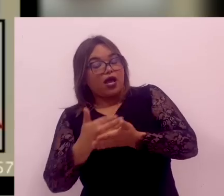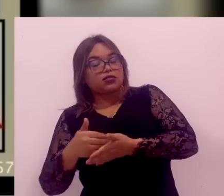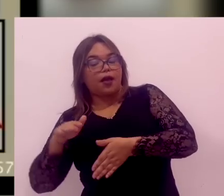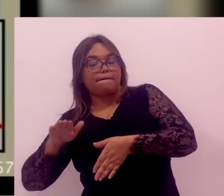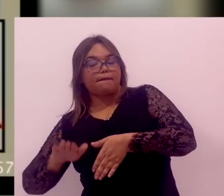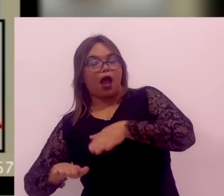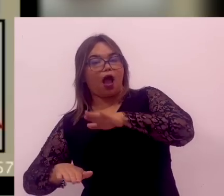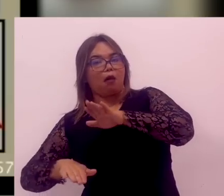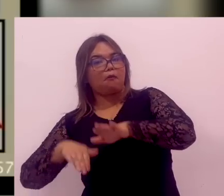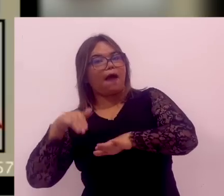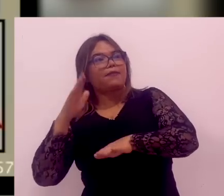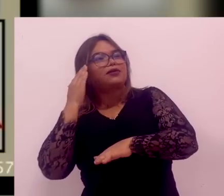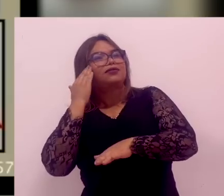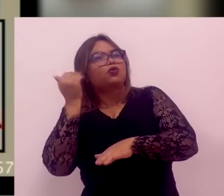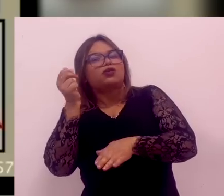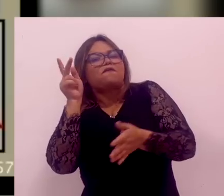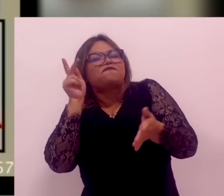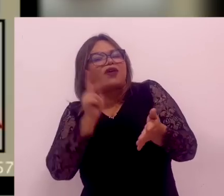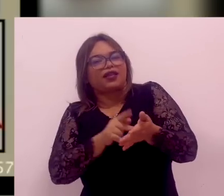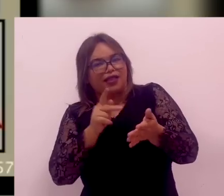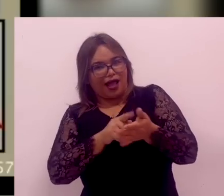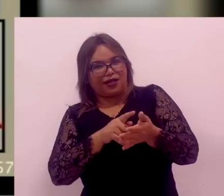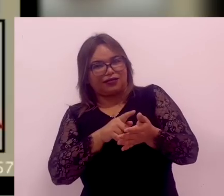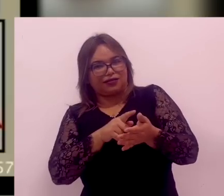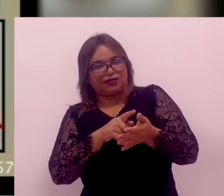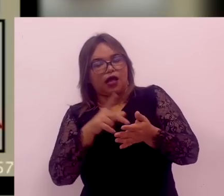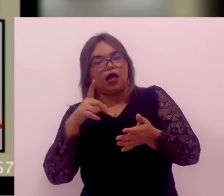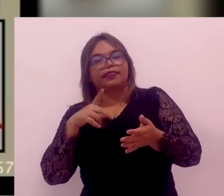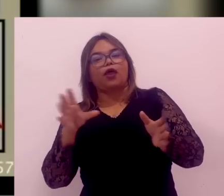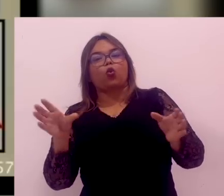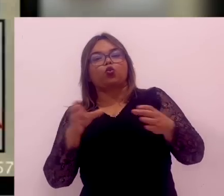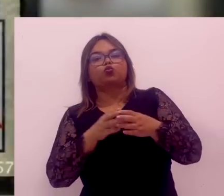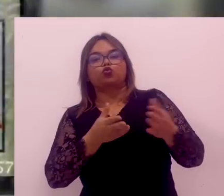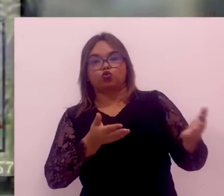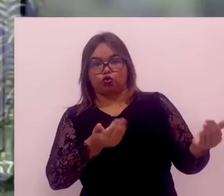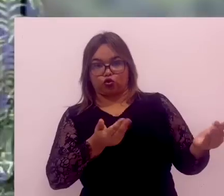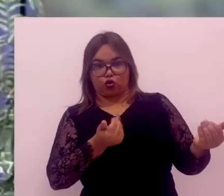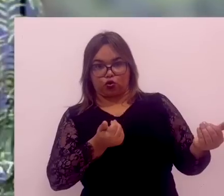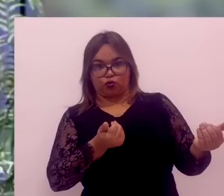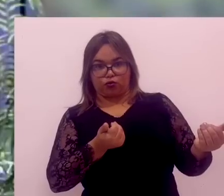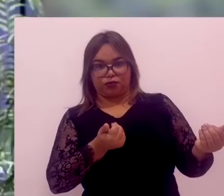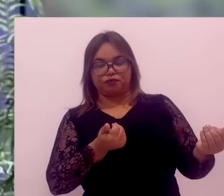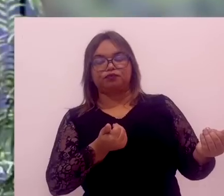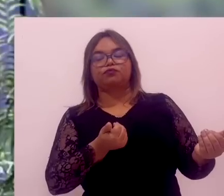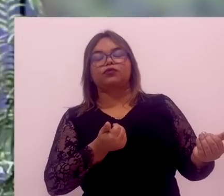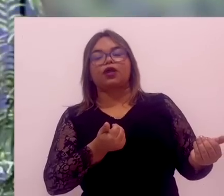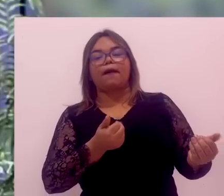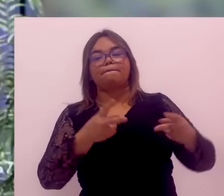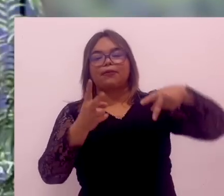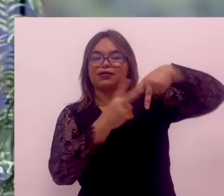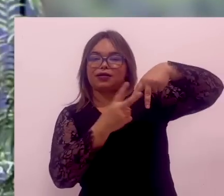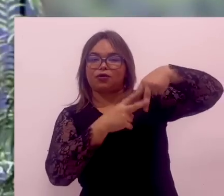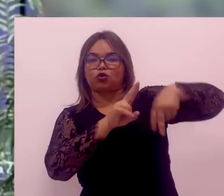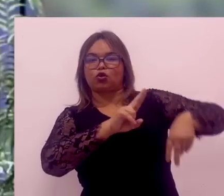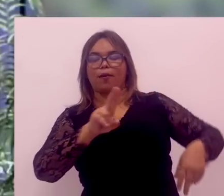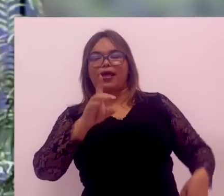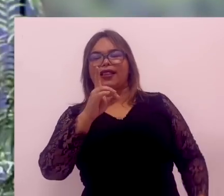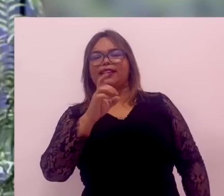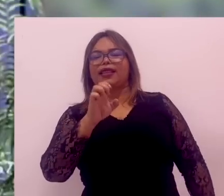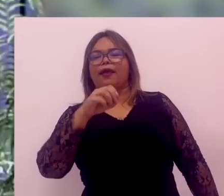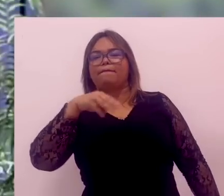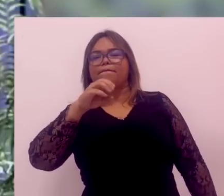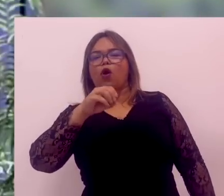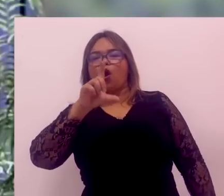grupo de jovens na maçonaria que é chamado Demolay. Isso não é fascinante? Esse é o homem que foi sentenciado à morte por cuspir na cruz e